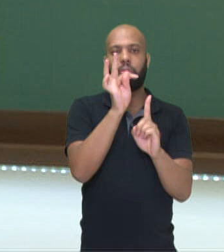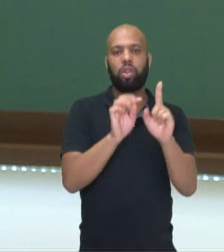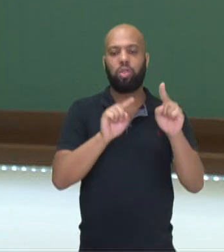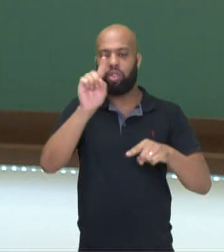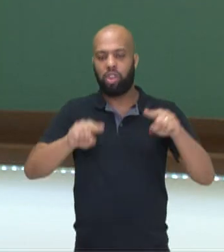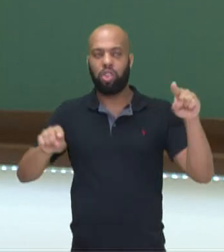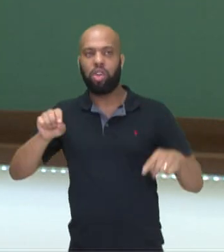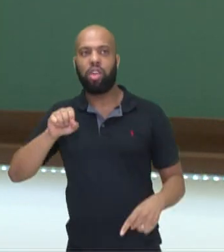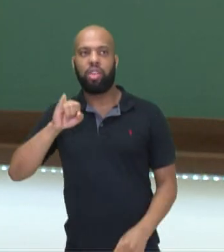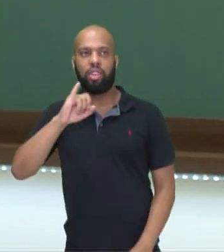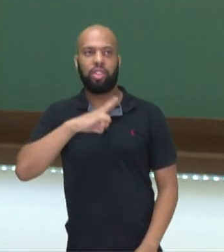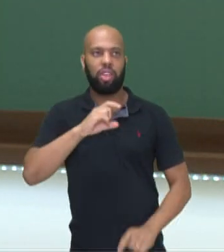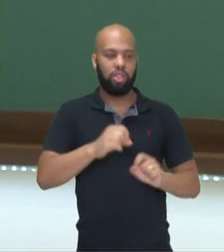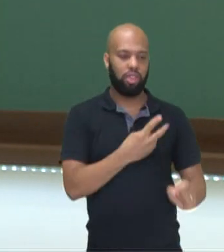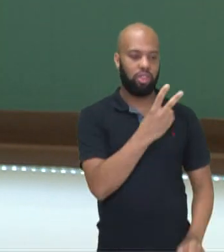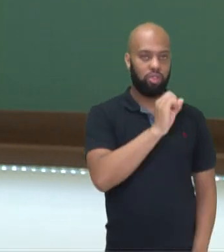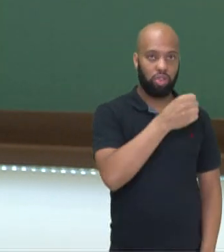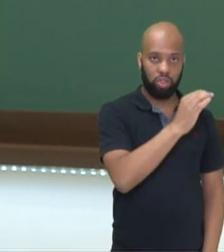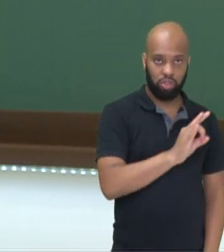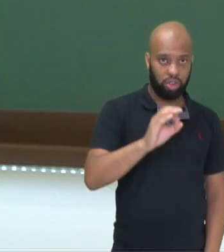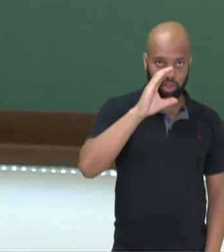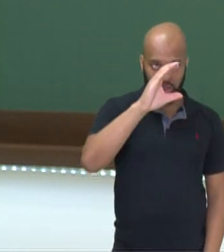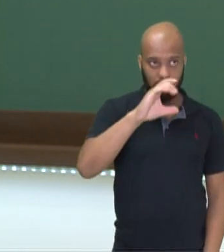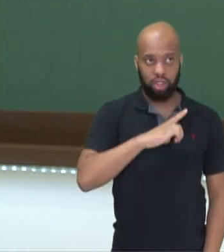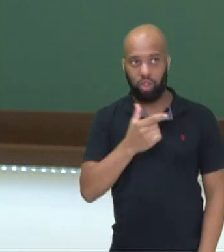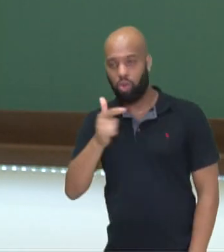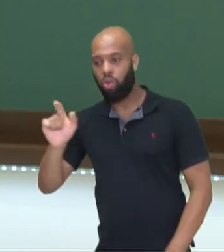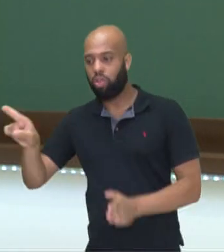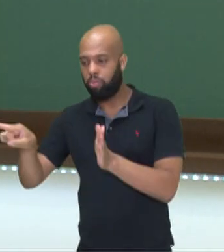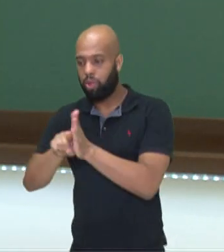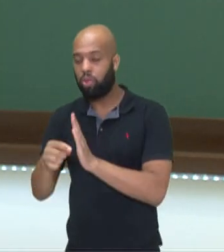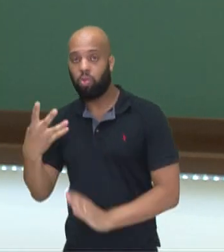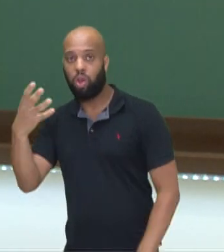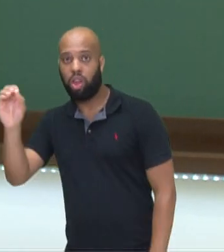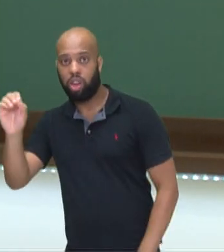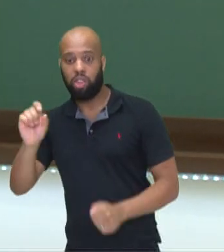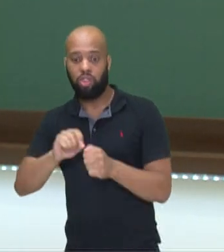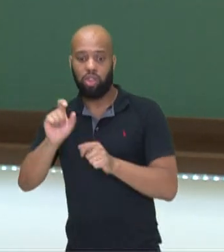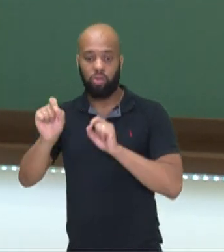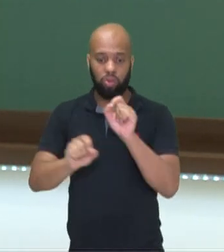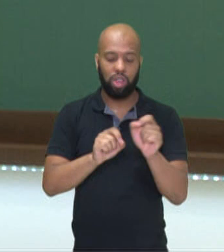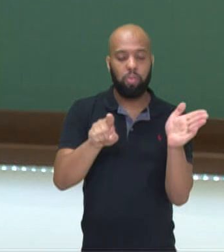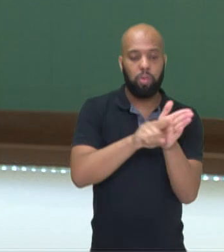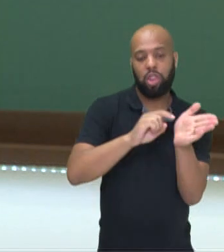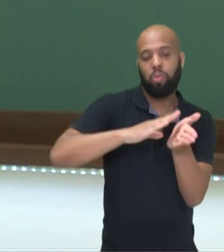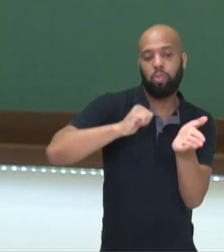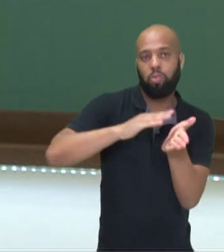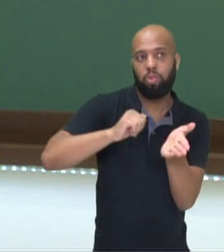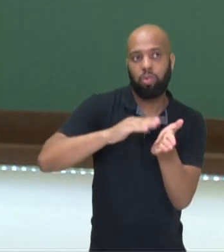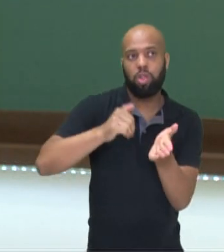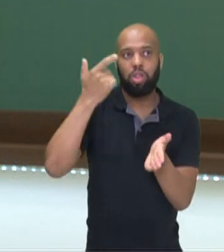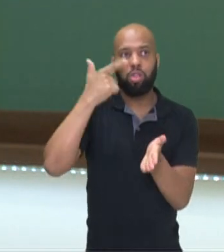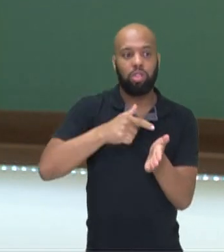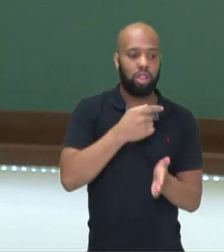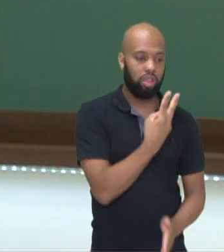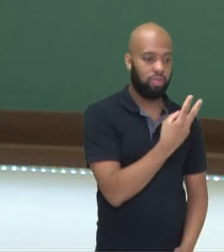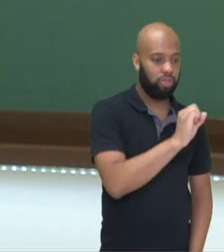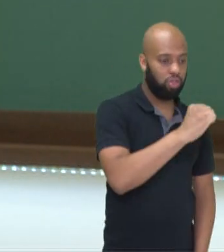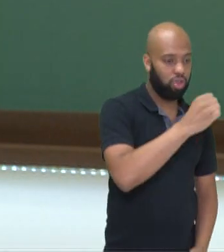Se eu tenho uma temperatura de 28 graus, uma outra de menos 40, calculo a diferença entre as duas, a